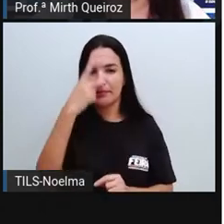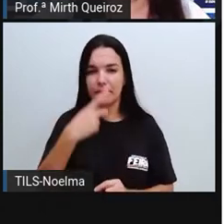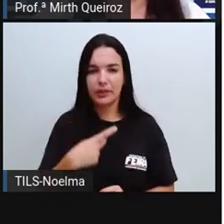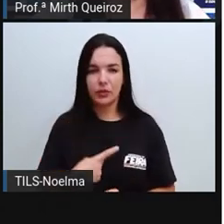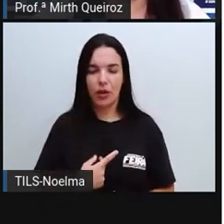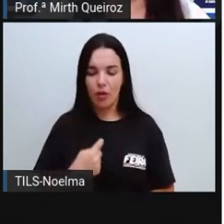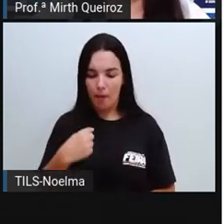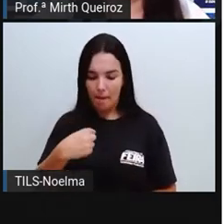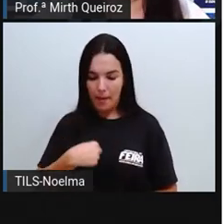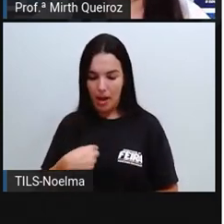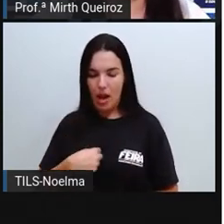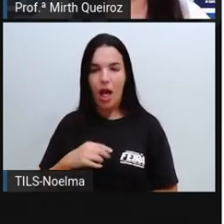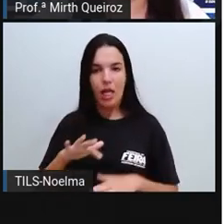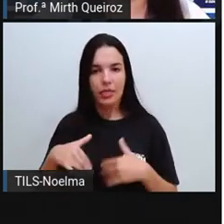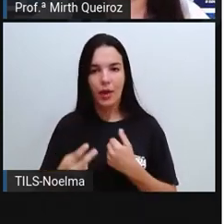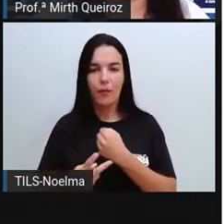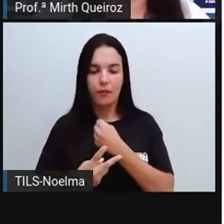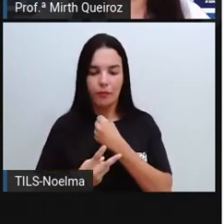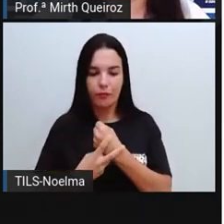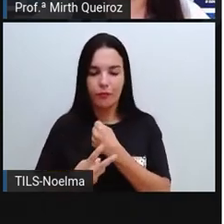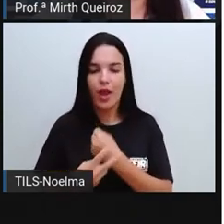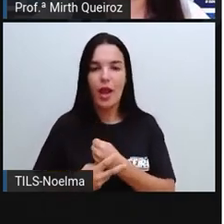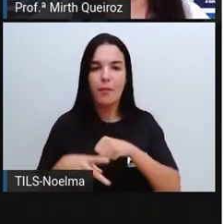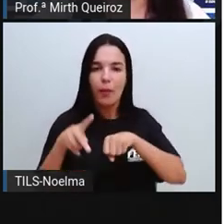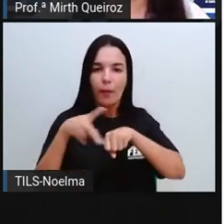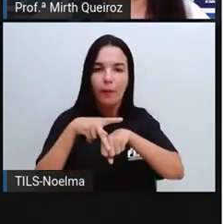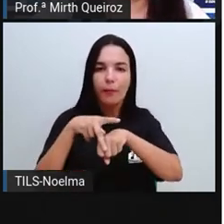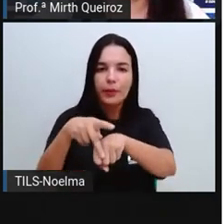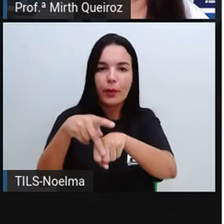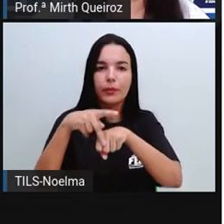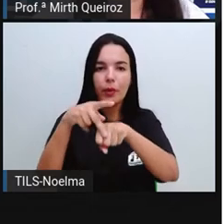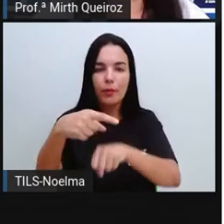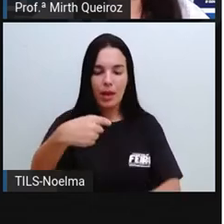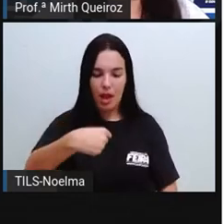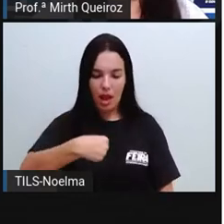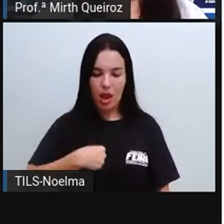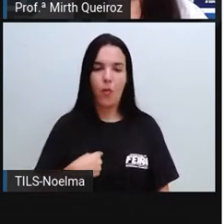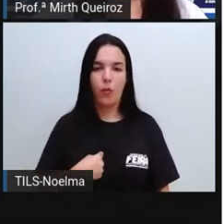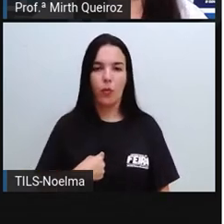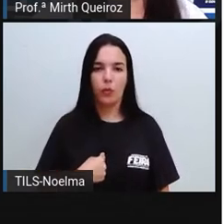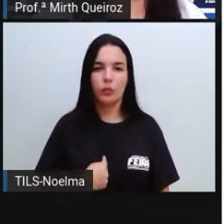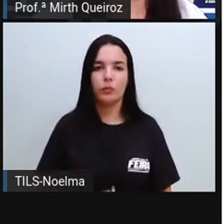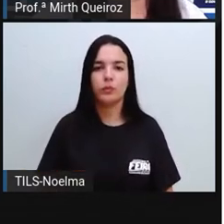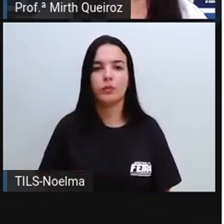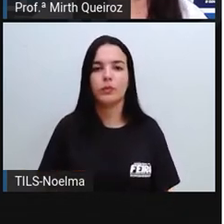aconteceu com a gente, certo? Por isso que nós vamos usar o eu.